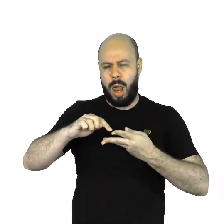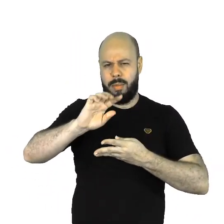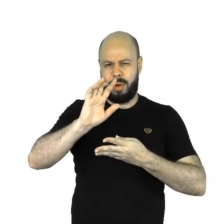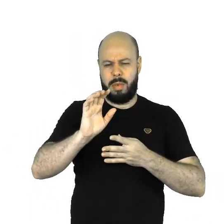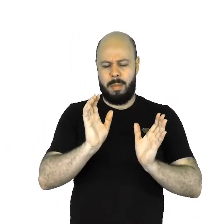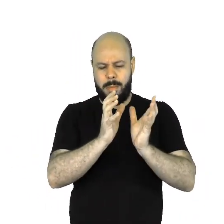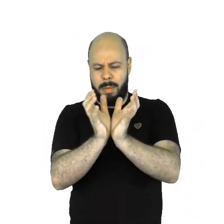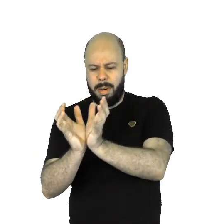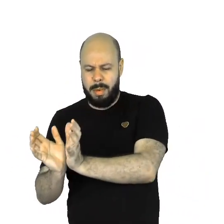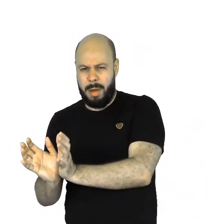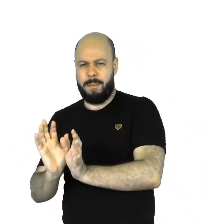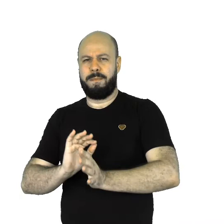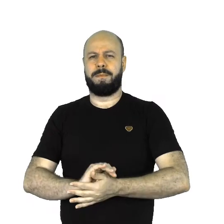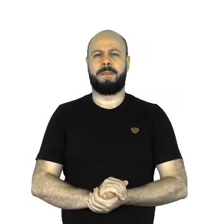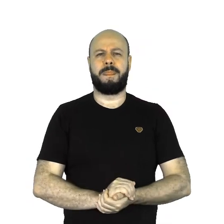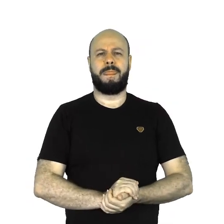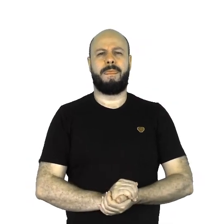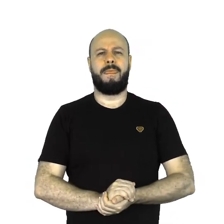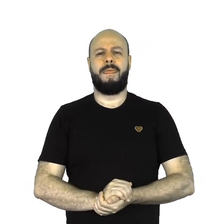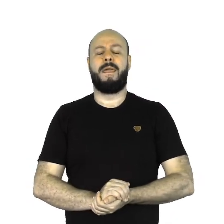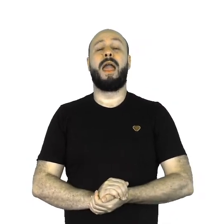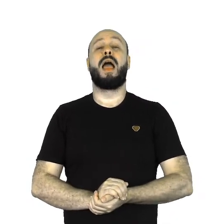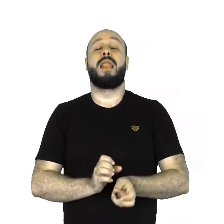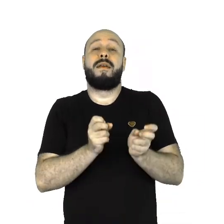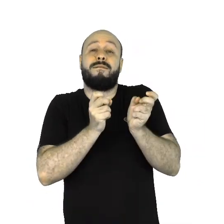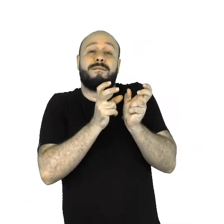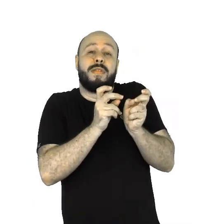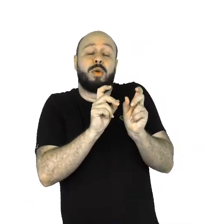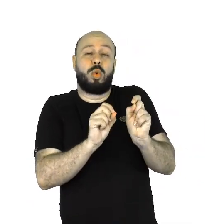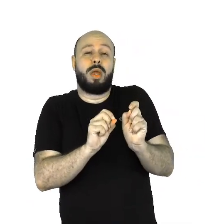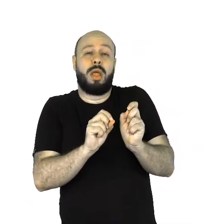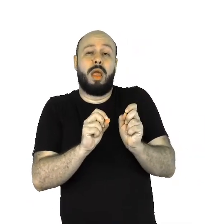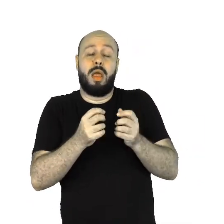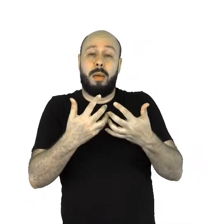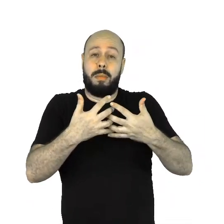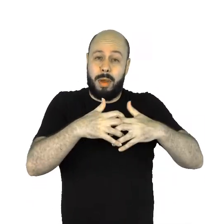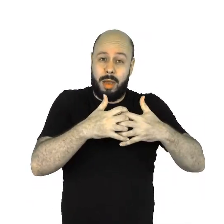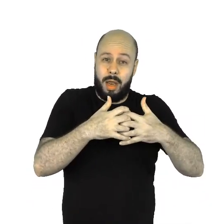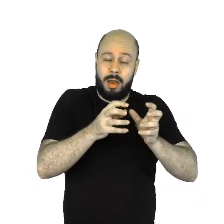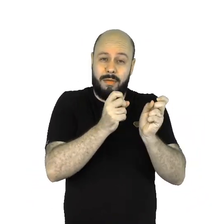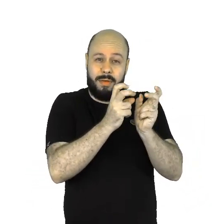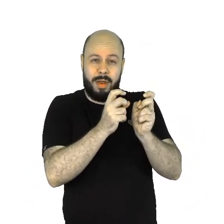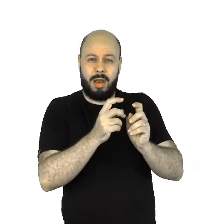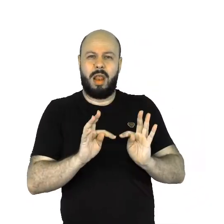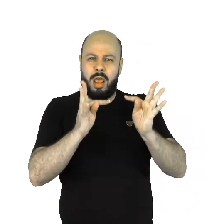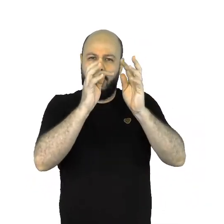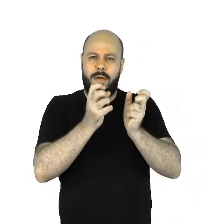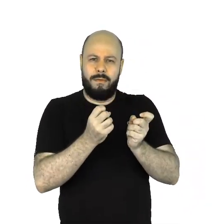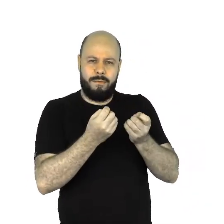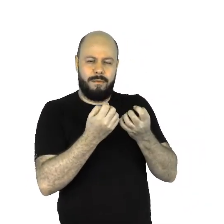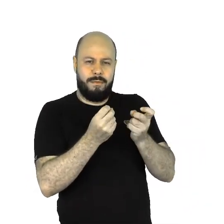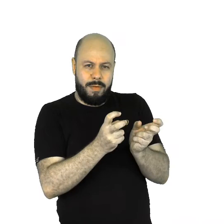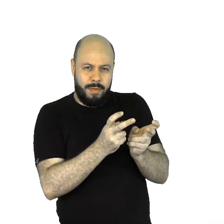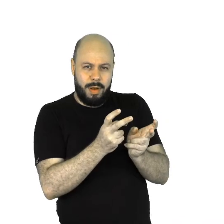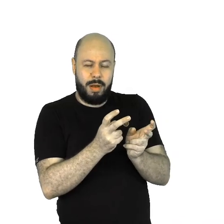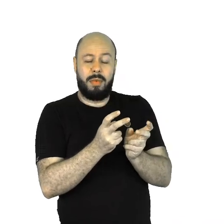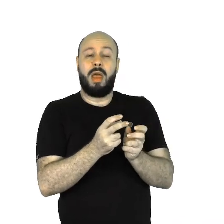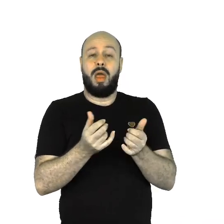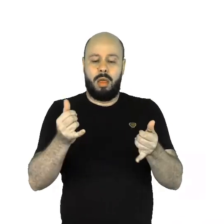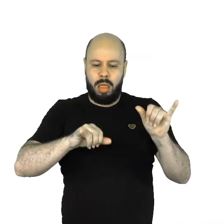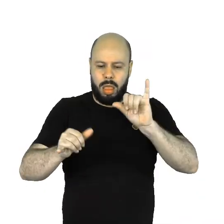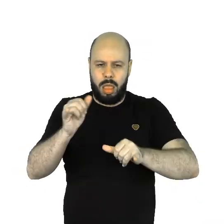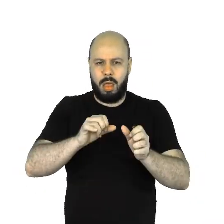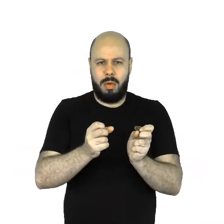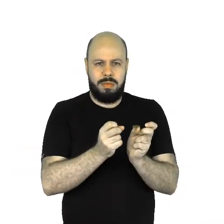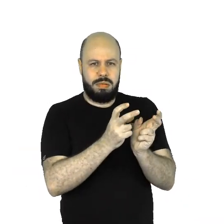conseguir ver que ela exporta muitas máquinas, muita tecnologia, muitos produtos químicos, tá?